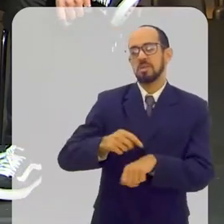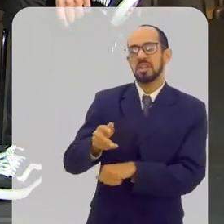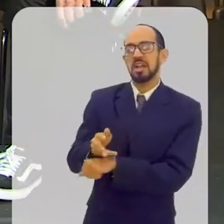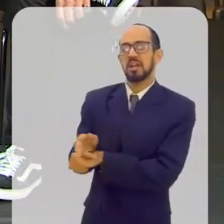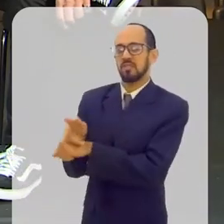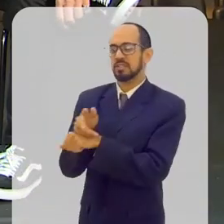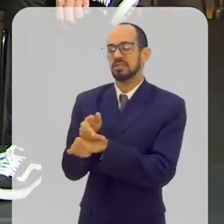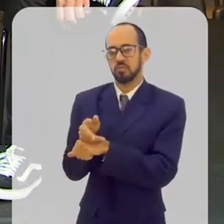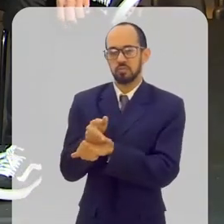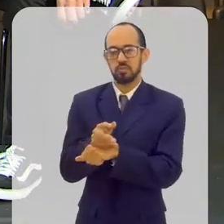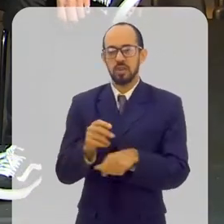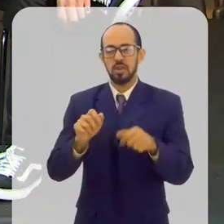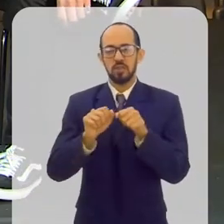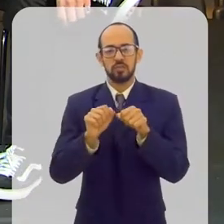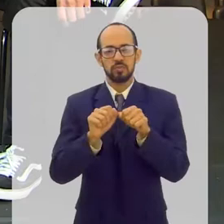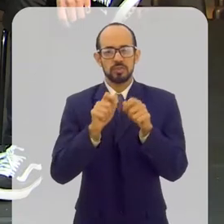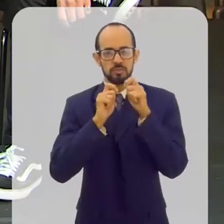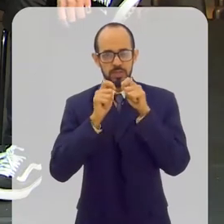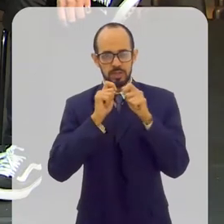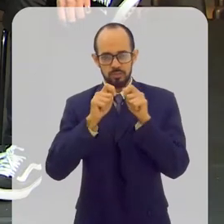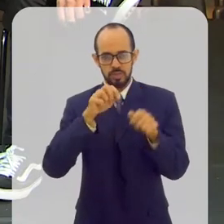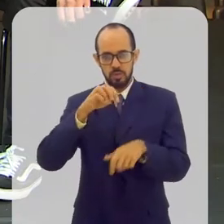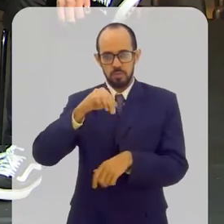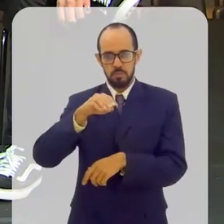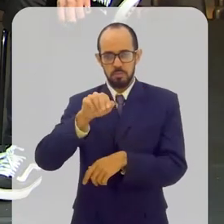uma entrevista especial com o Maurício Matar,